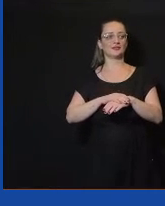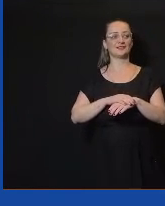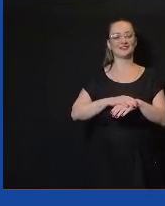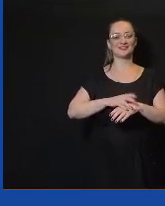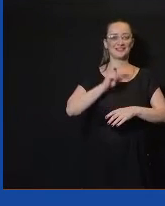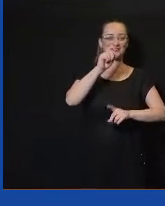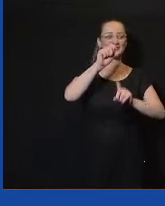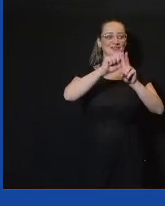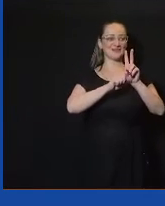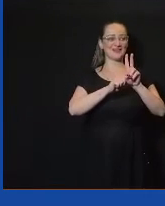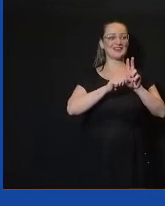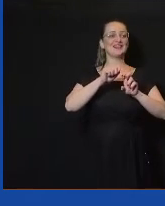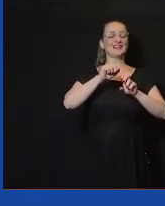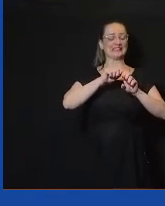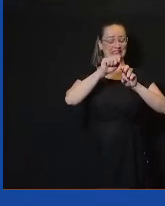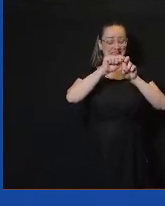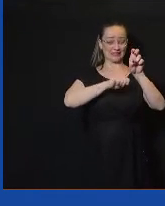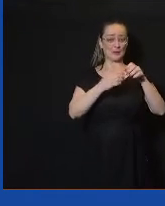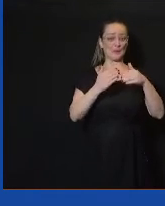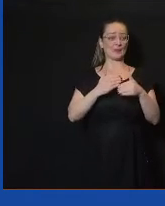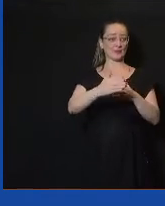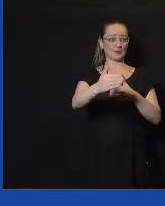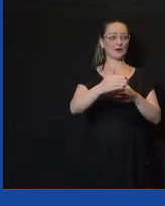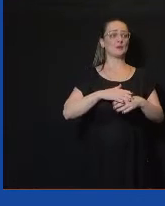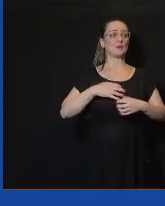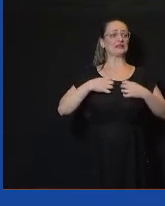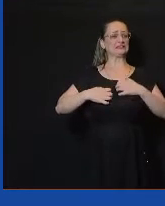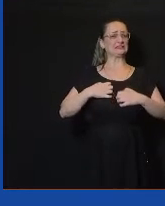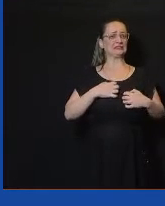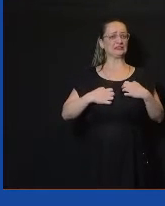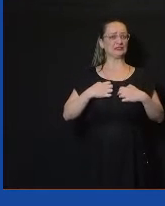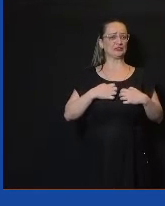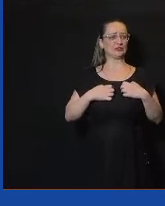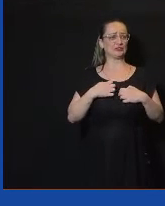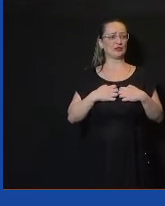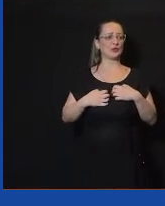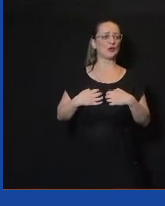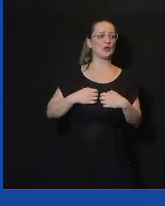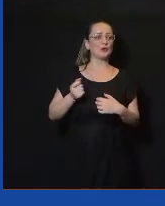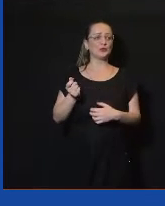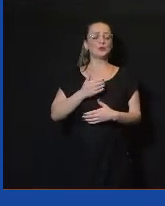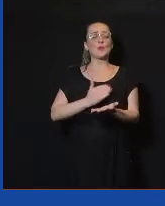pandemia, muito mais angustiado do que eu estava no início desse processo.